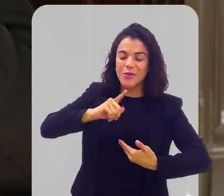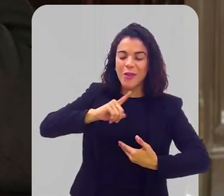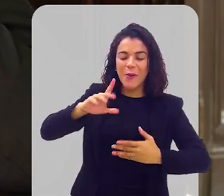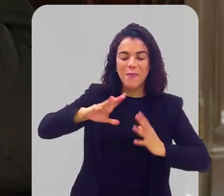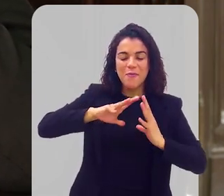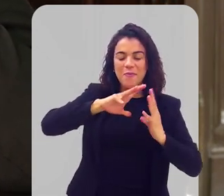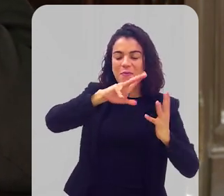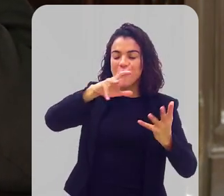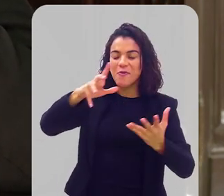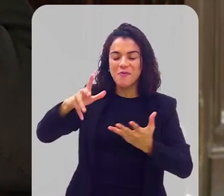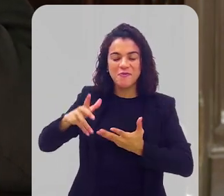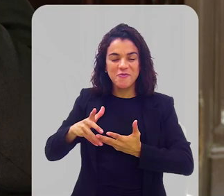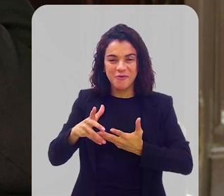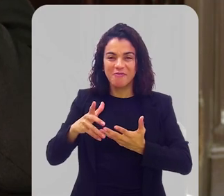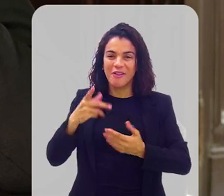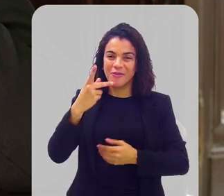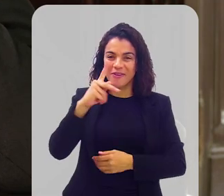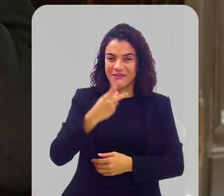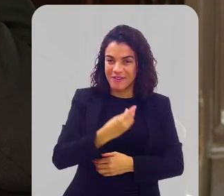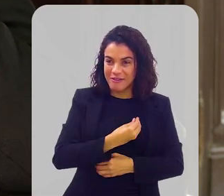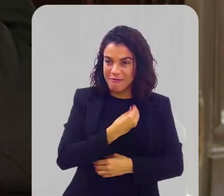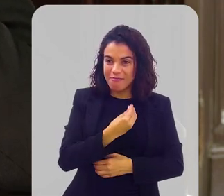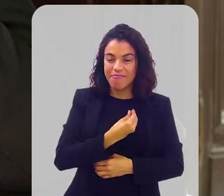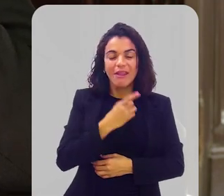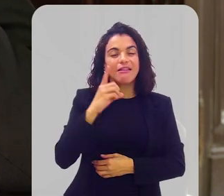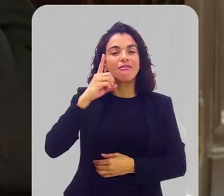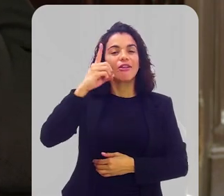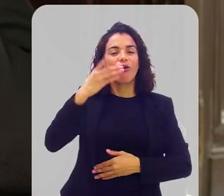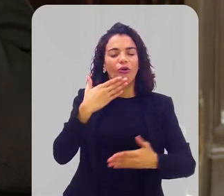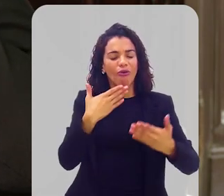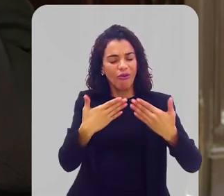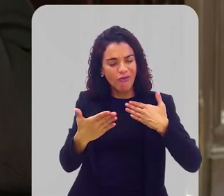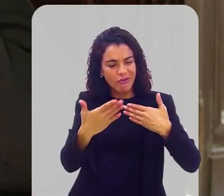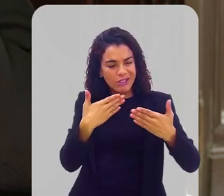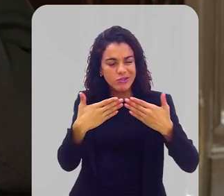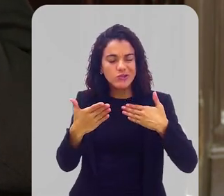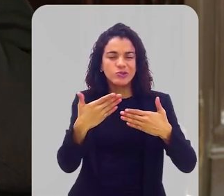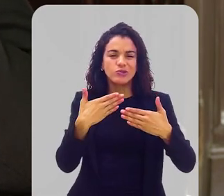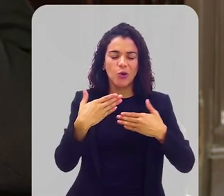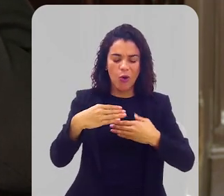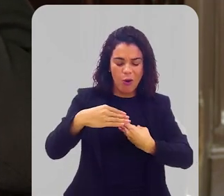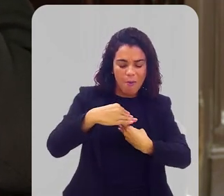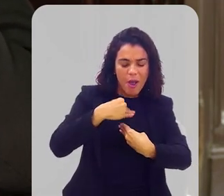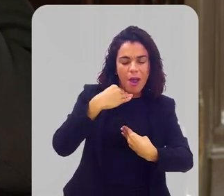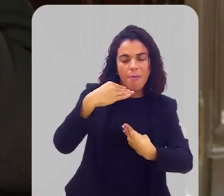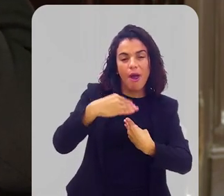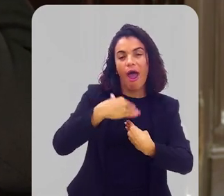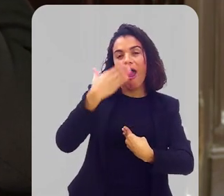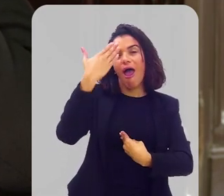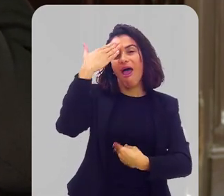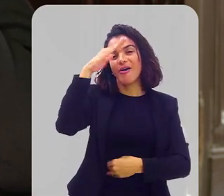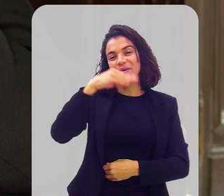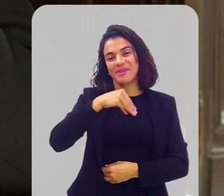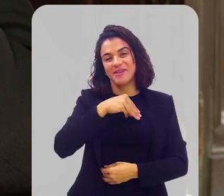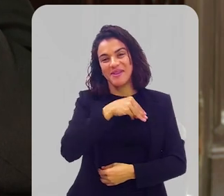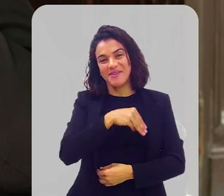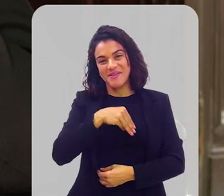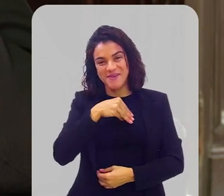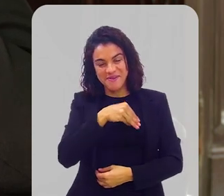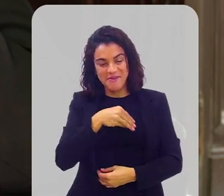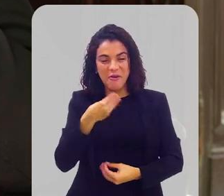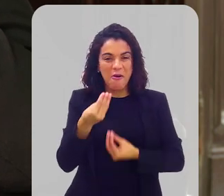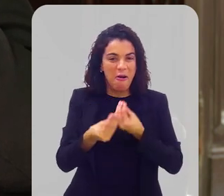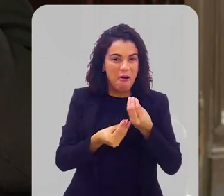algo grande para a tua vida, né? E aí Deus foi começando a falar comigo, a palestrar, e eu fui entendendo o meu ministério, né, o